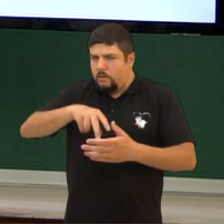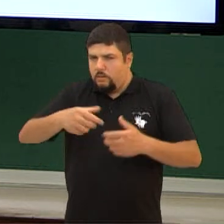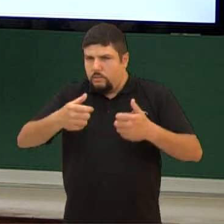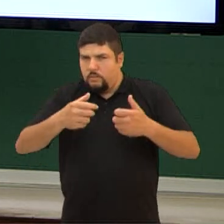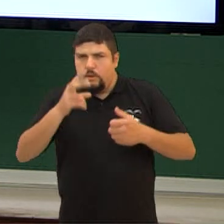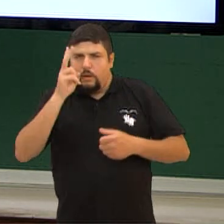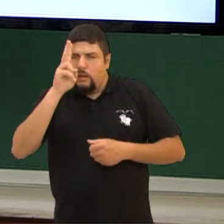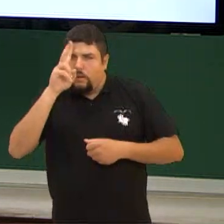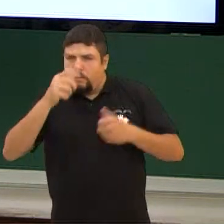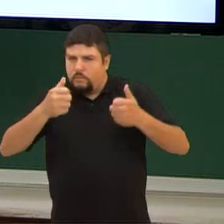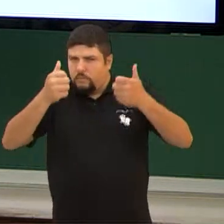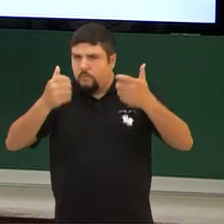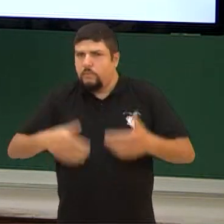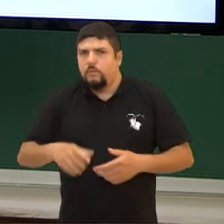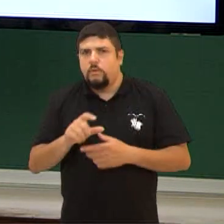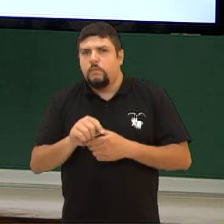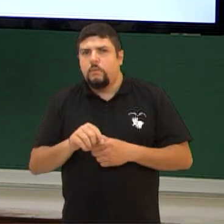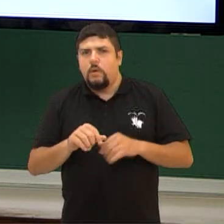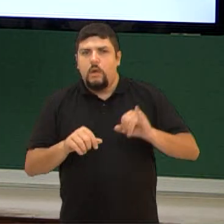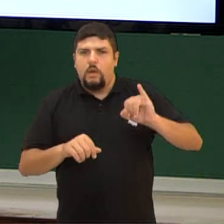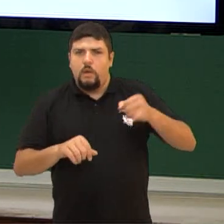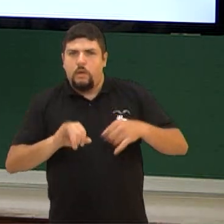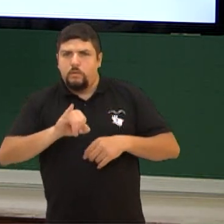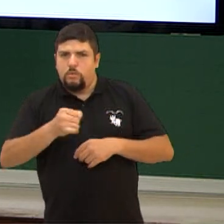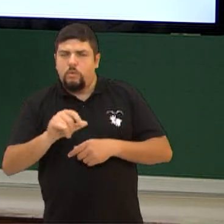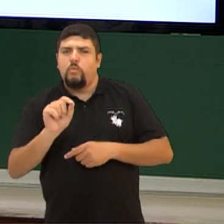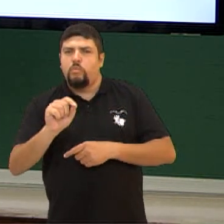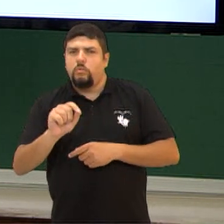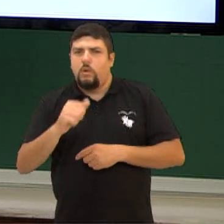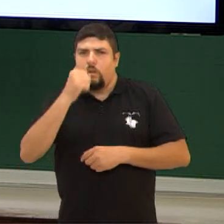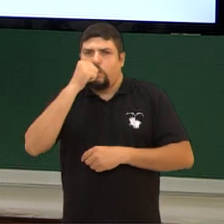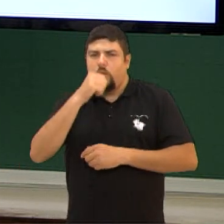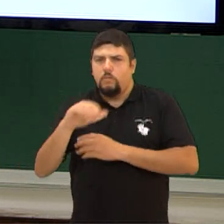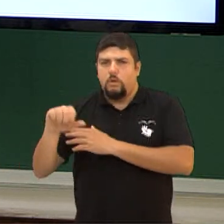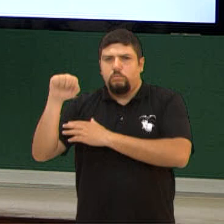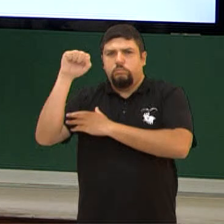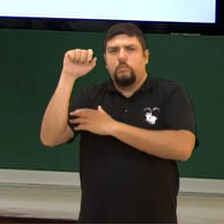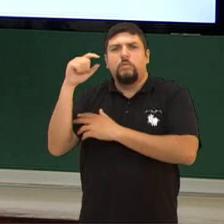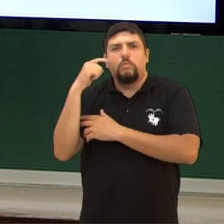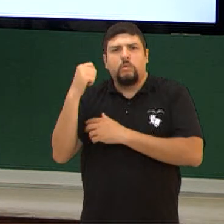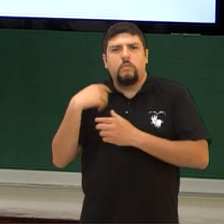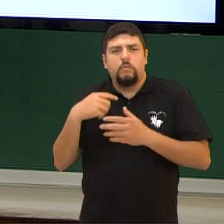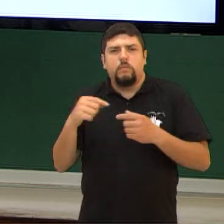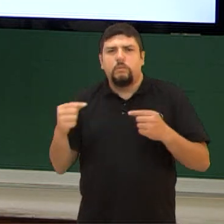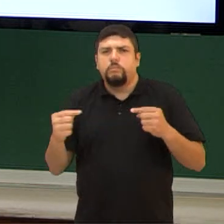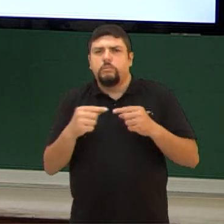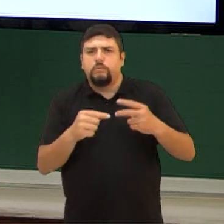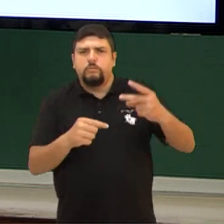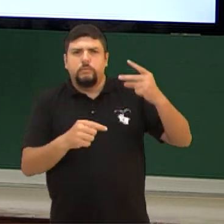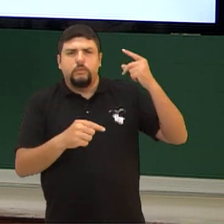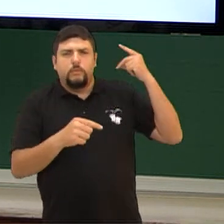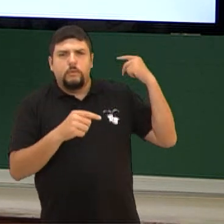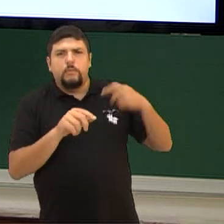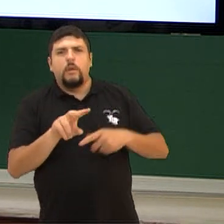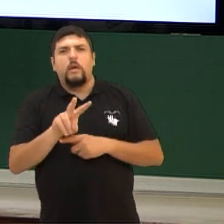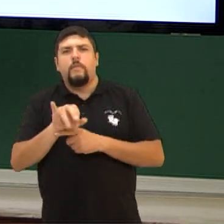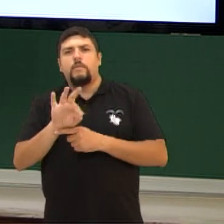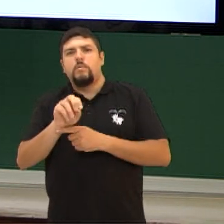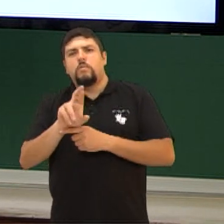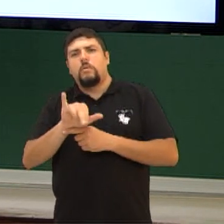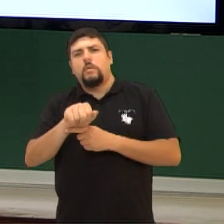mulher extremamente feminista para o tempo da era vitoriana? Sim. Tanto